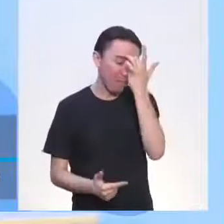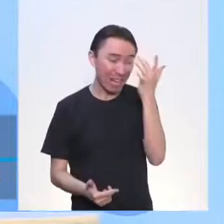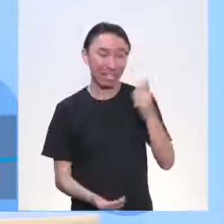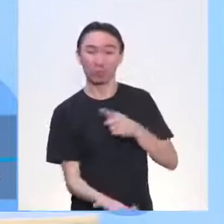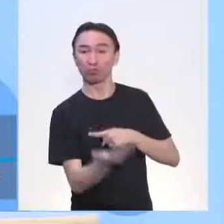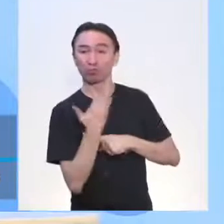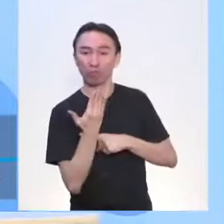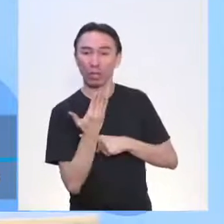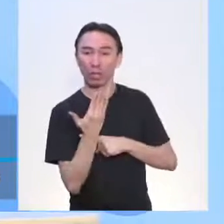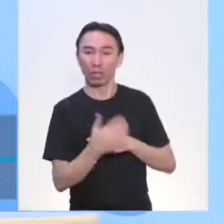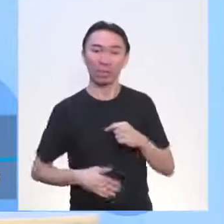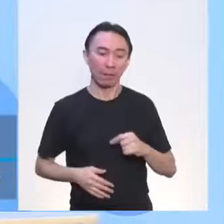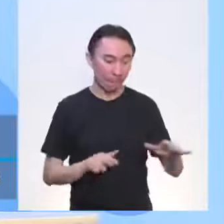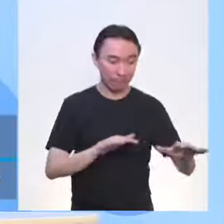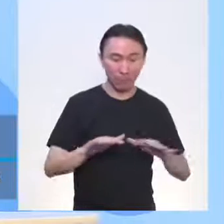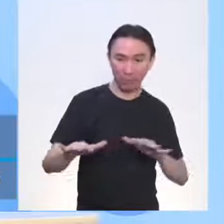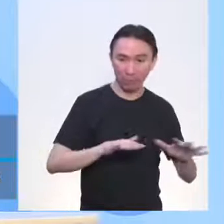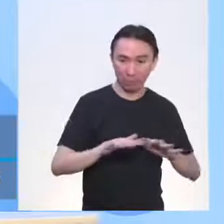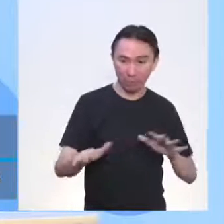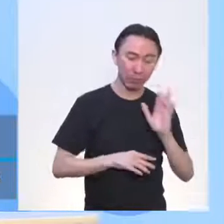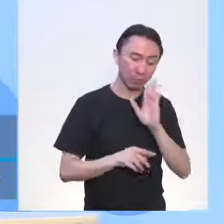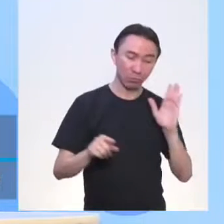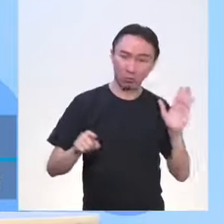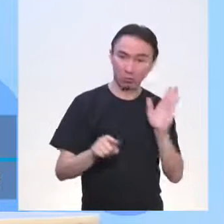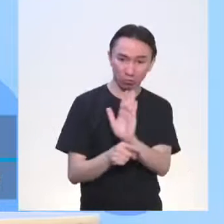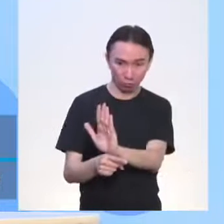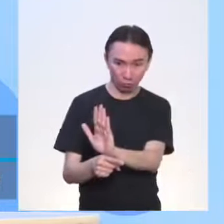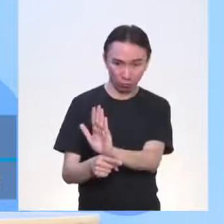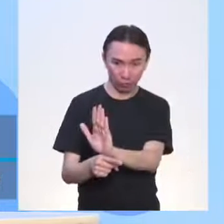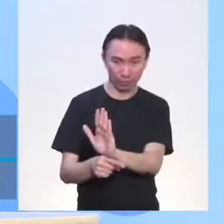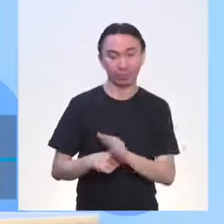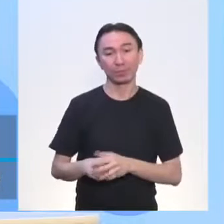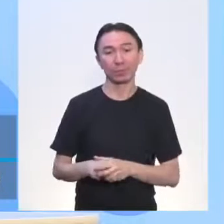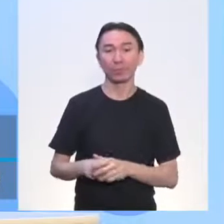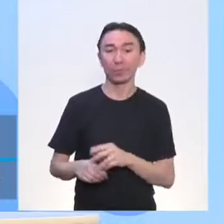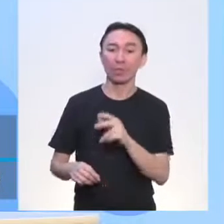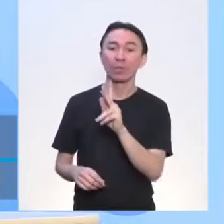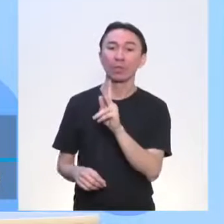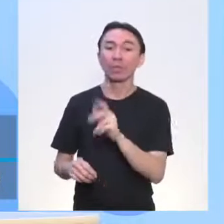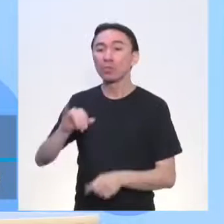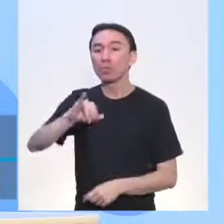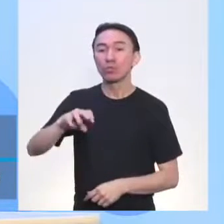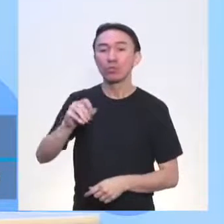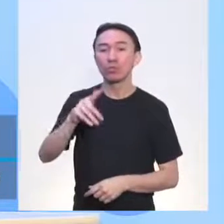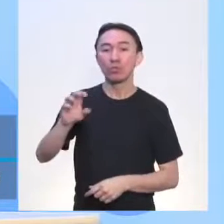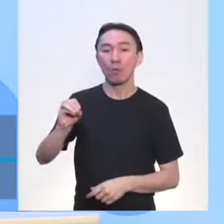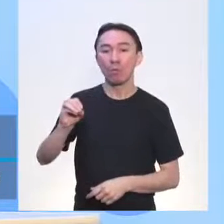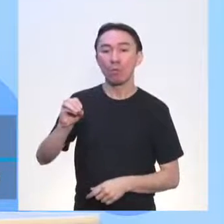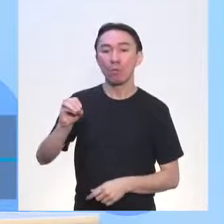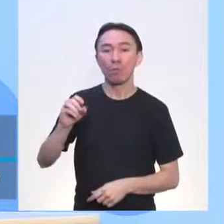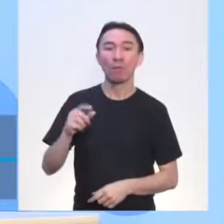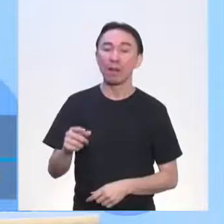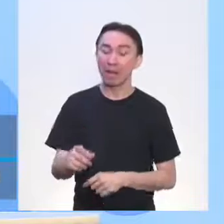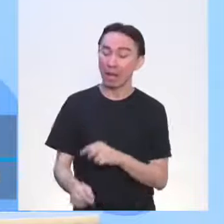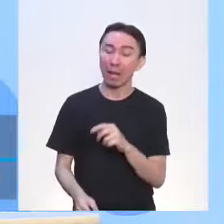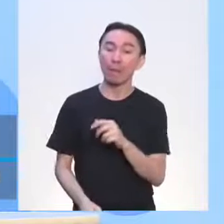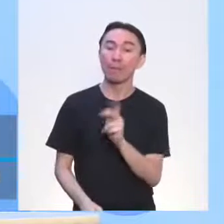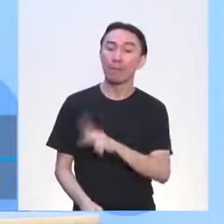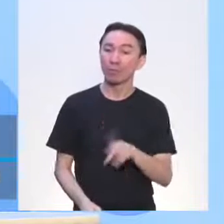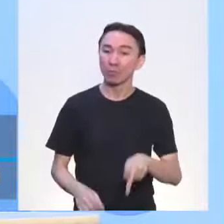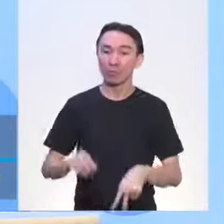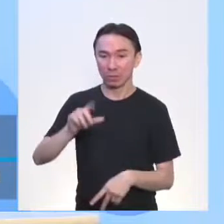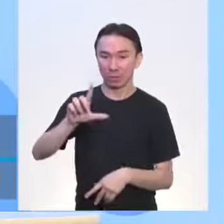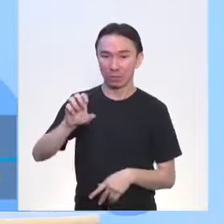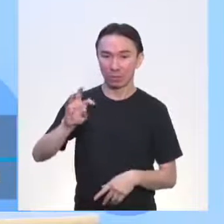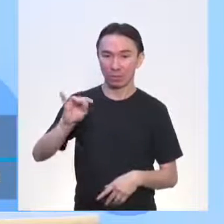no movimento, falou professora Isilda, provavelmente os alunos dela. O João Gabriel, ele é aluno da professora Letícia, falou para